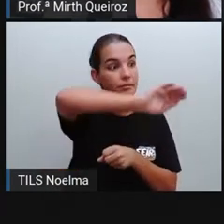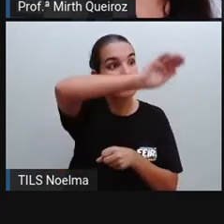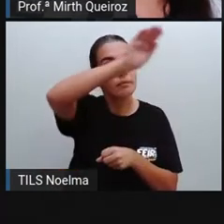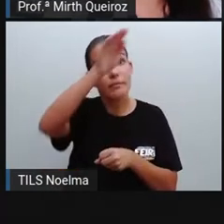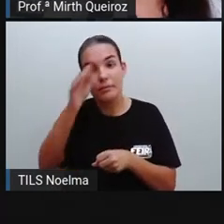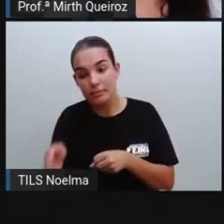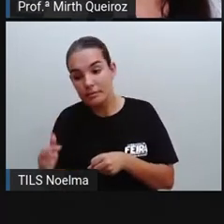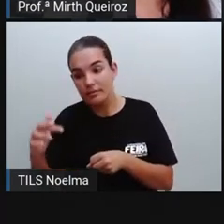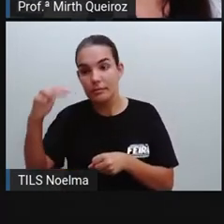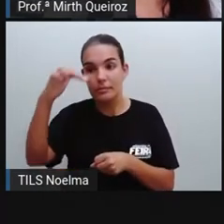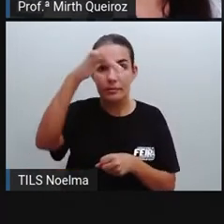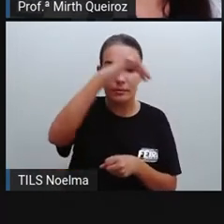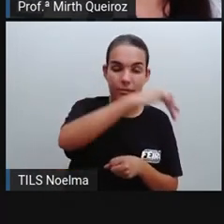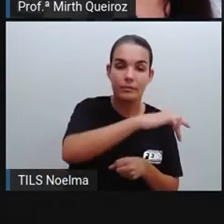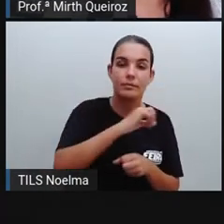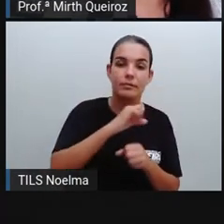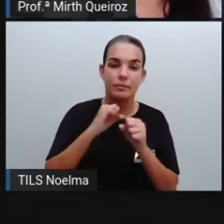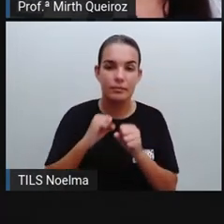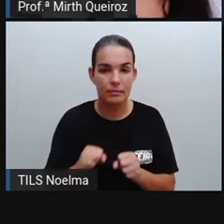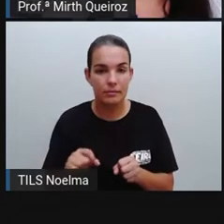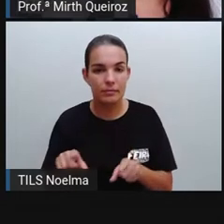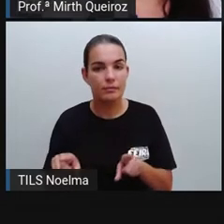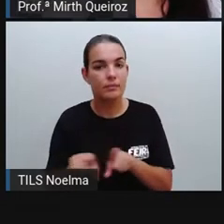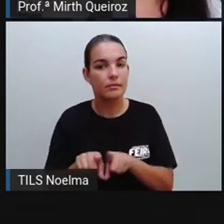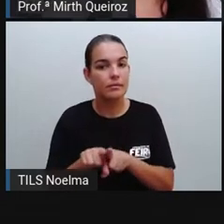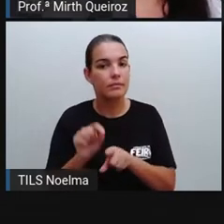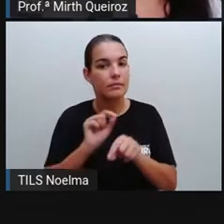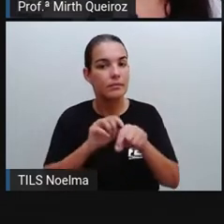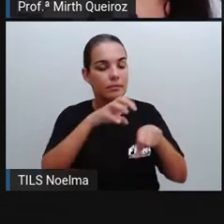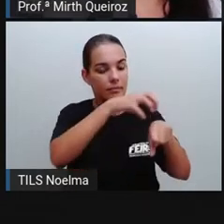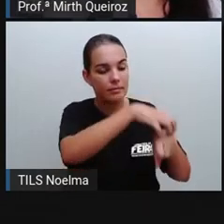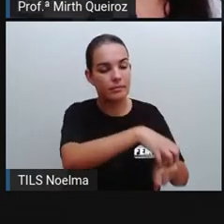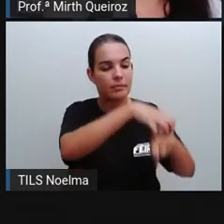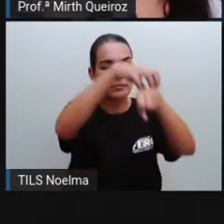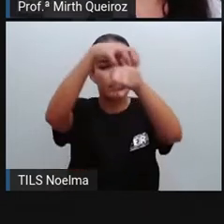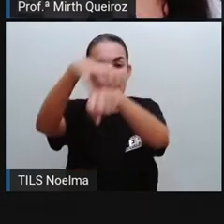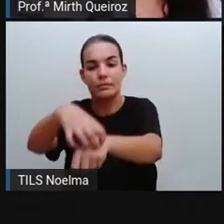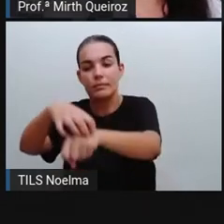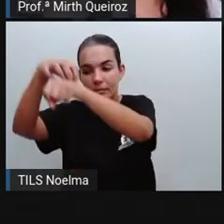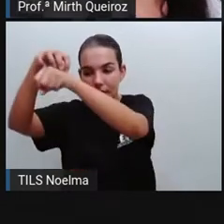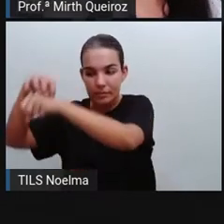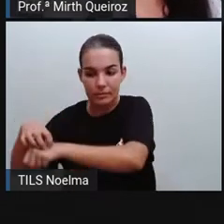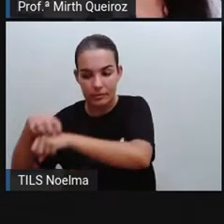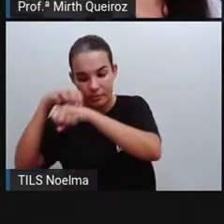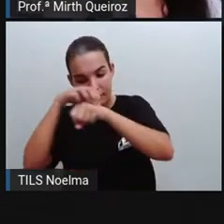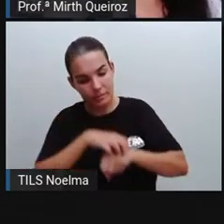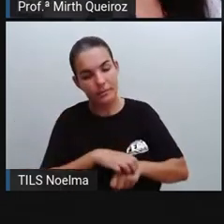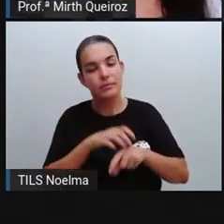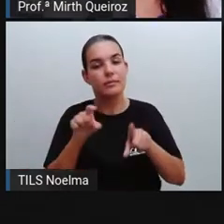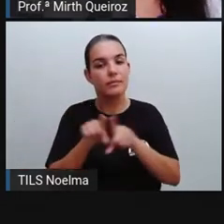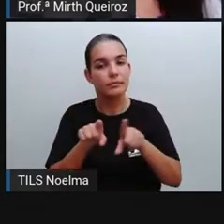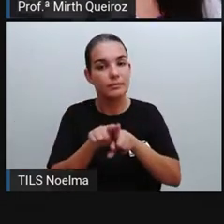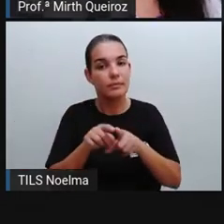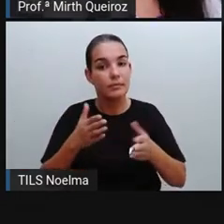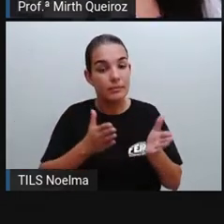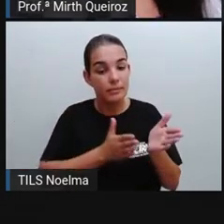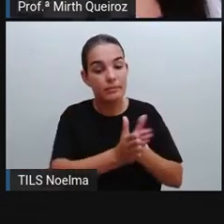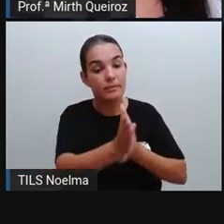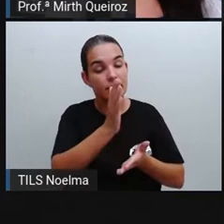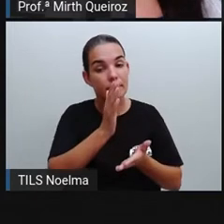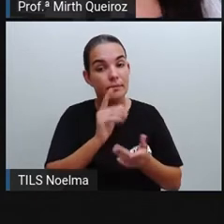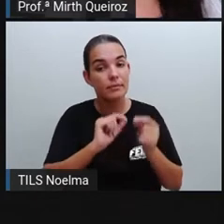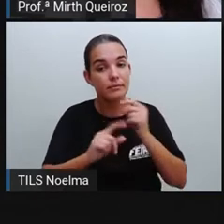né? Pode atingir aí não somente a questão do deslocamento entre as pessoas que moram naquele local, mas também pode ter como fim